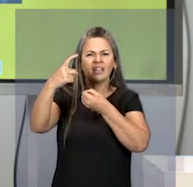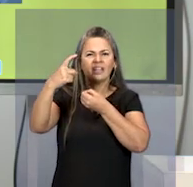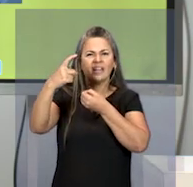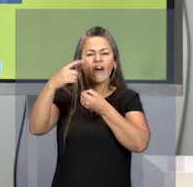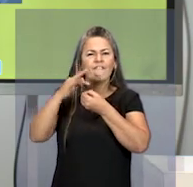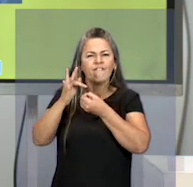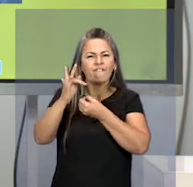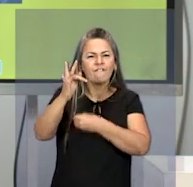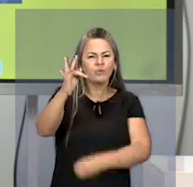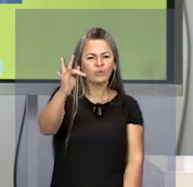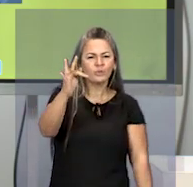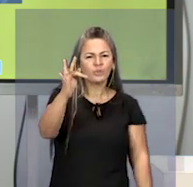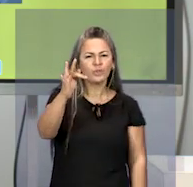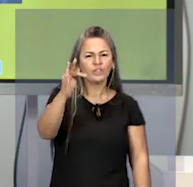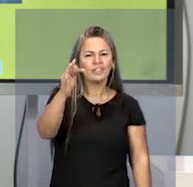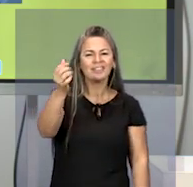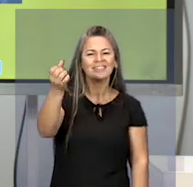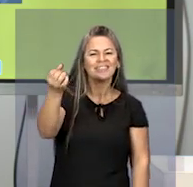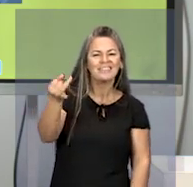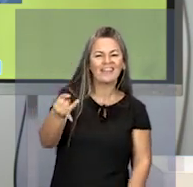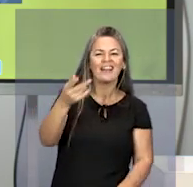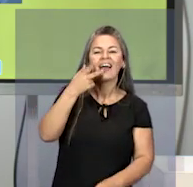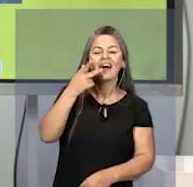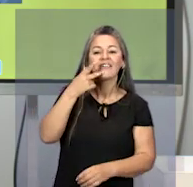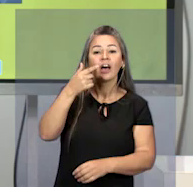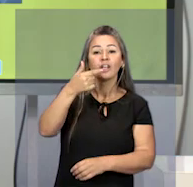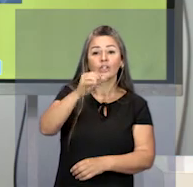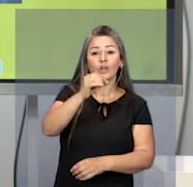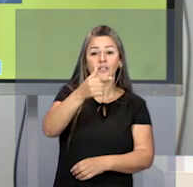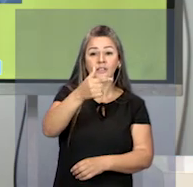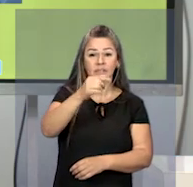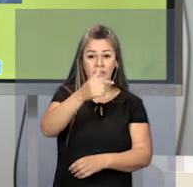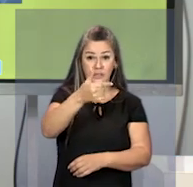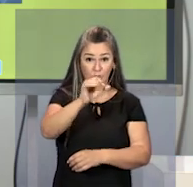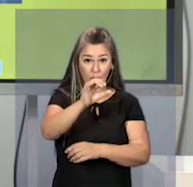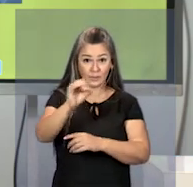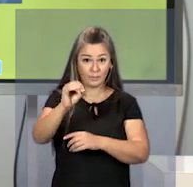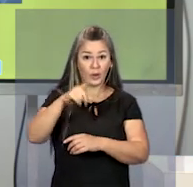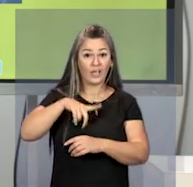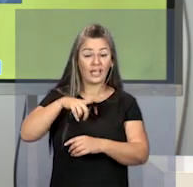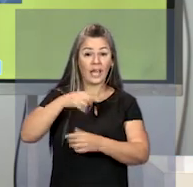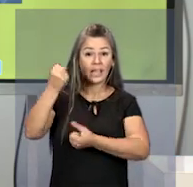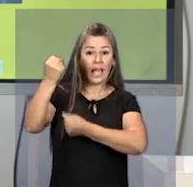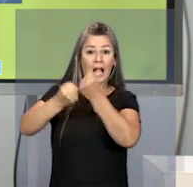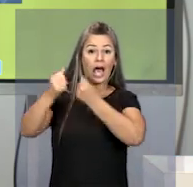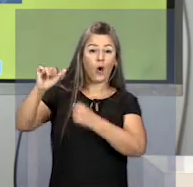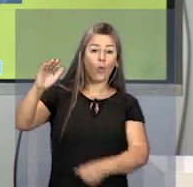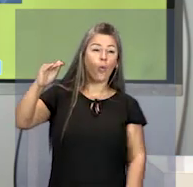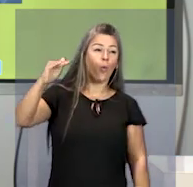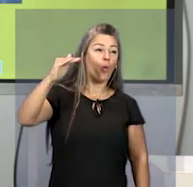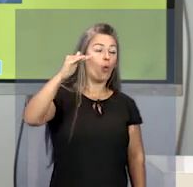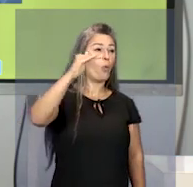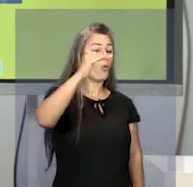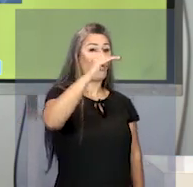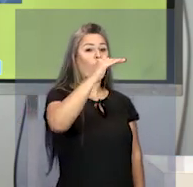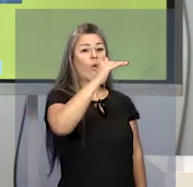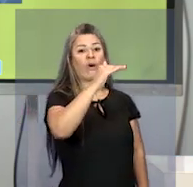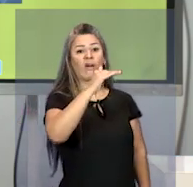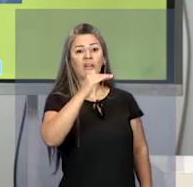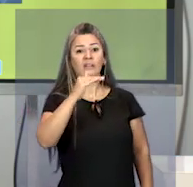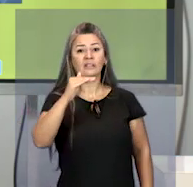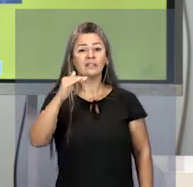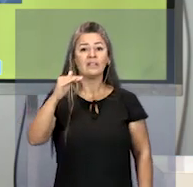2000 teríamos carros que voavam, a gente está em 2021 e até hoje isso não aconteceu. Mas isso é o campo do imaginário, é o campo do sonho.